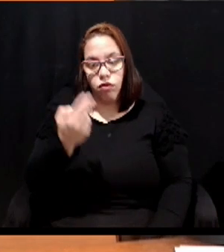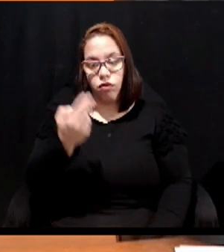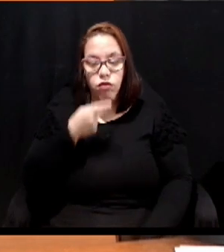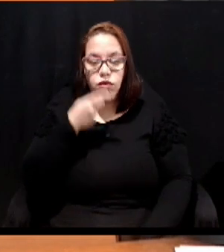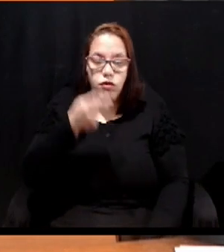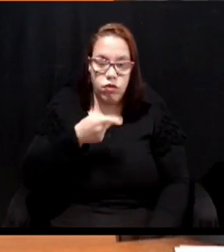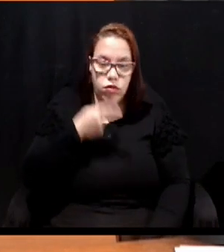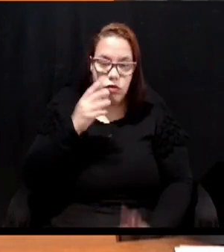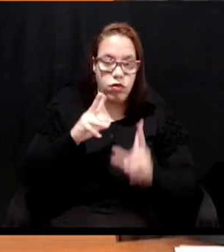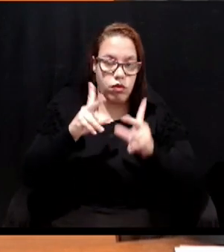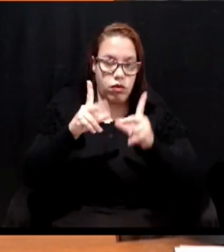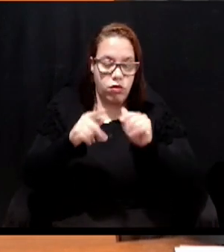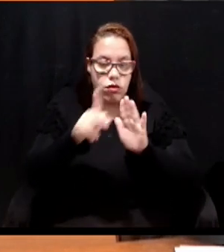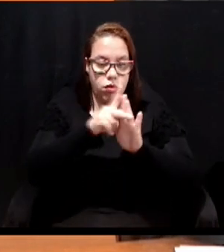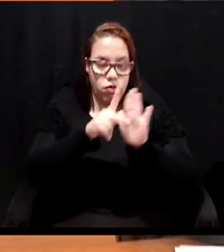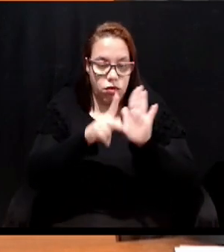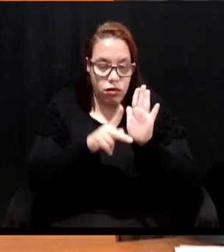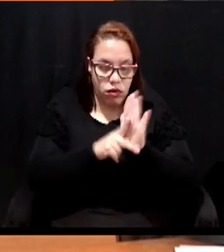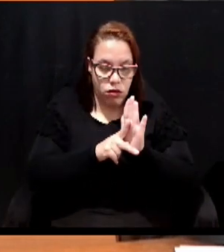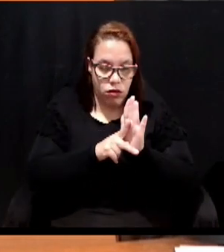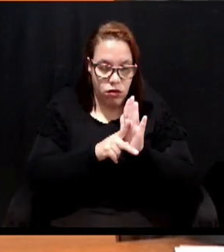os projetos de